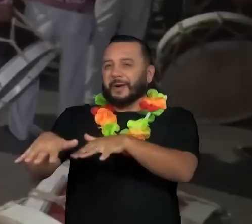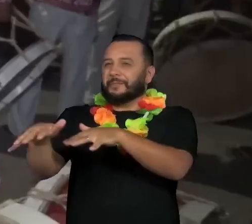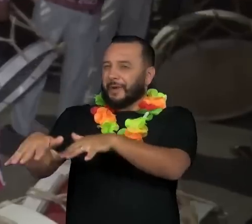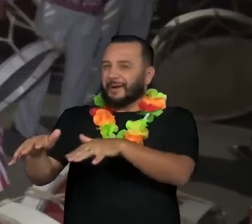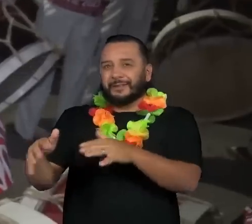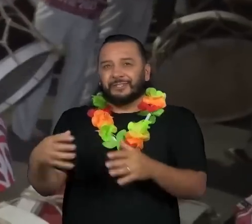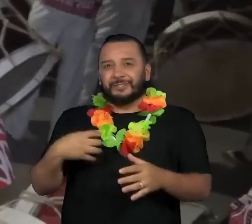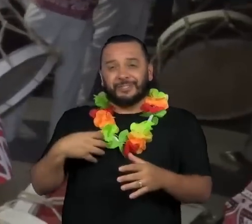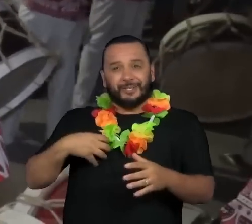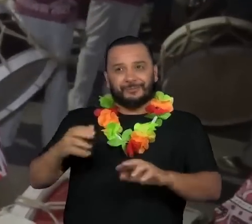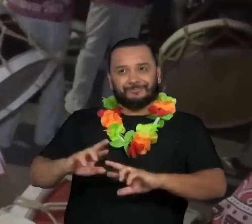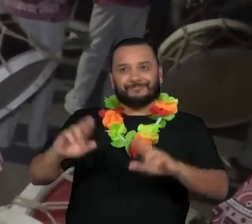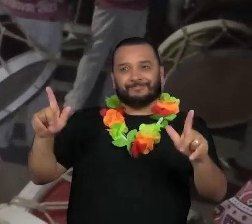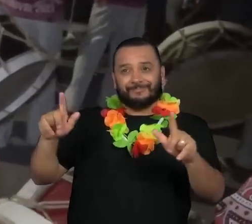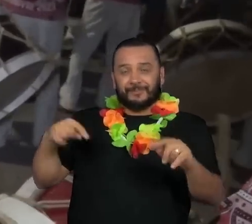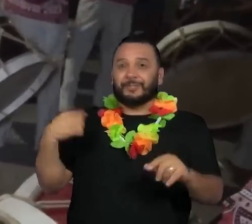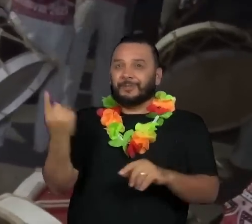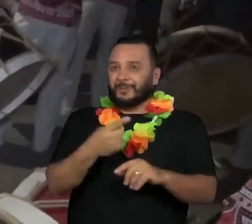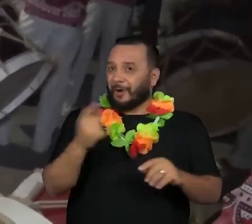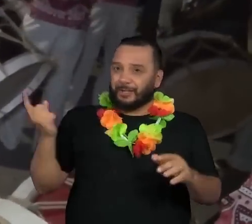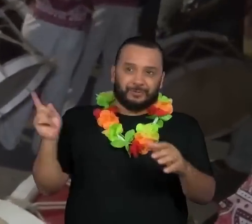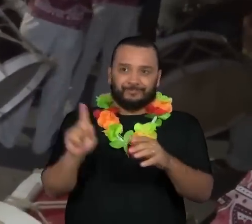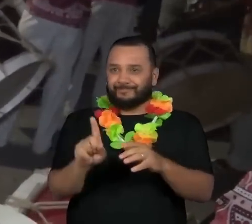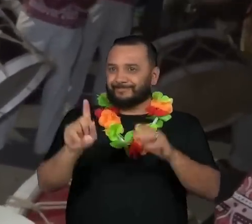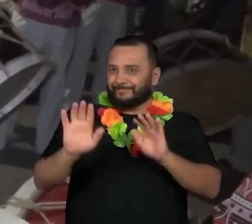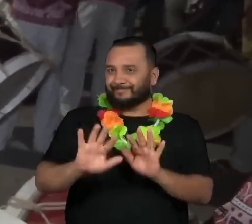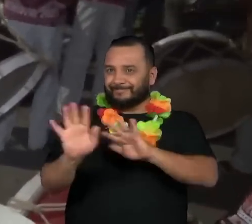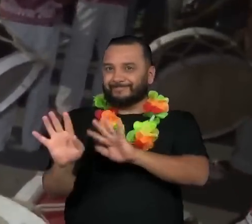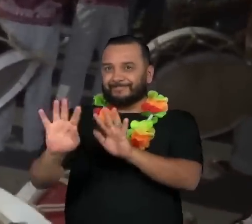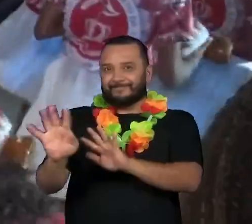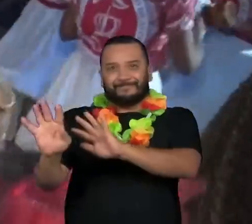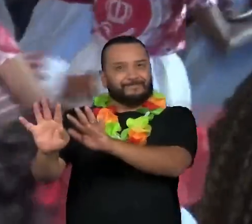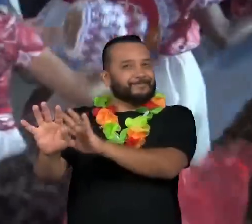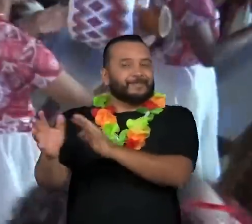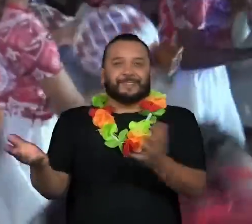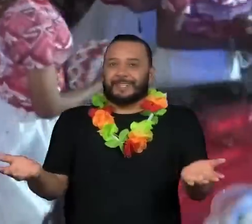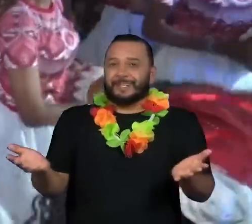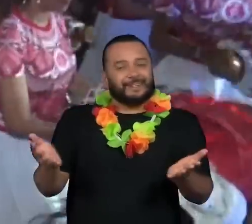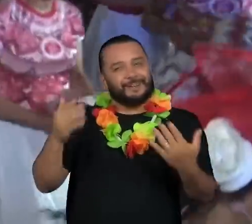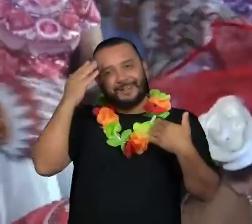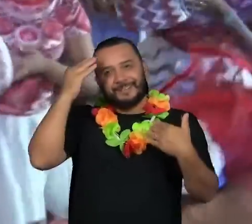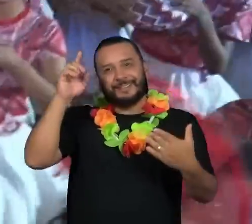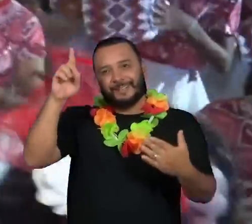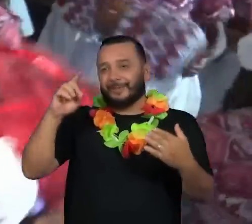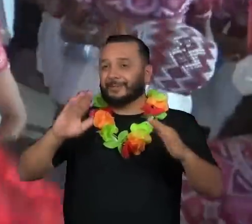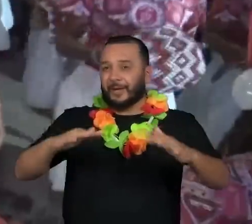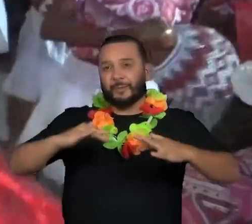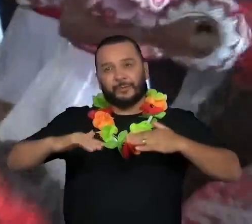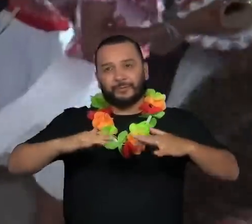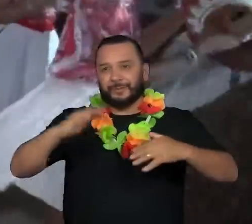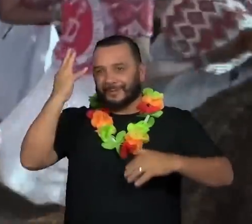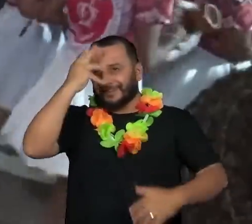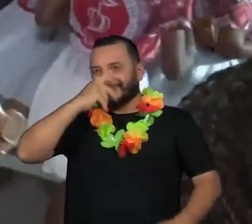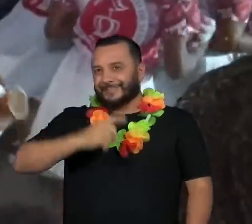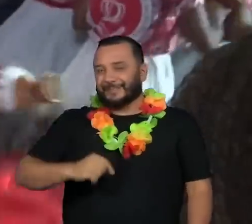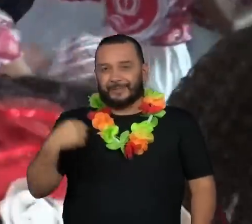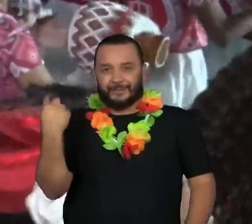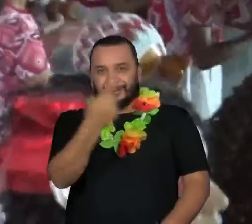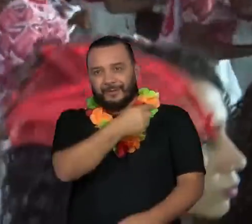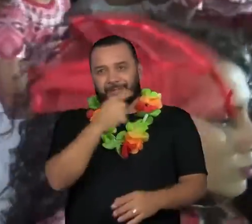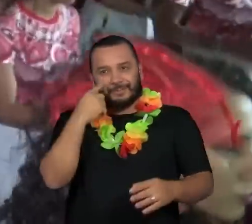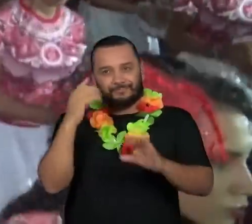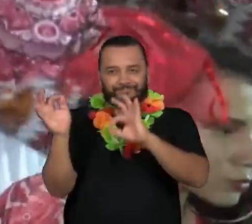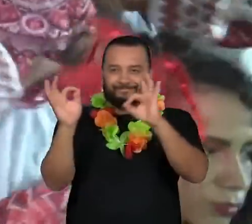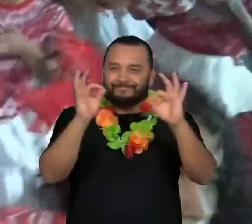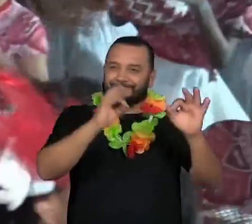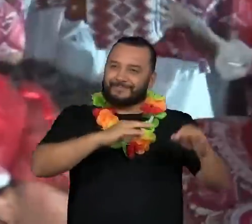né? E nós também somos parte dessa brincadeira. Hoje a gente tem mestra, graças a Deus. É um movimento lento, mas que a gente acompanha com muito carinho,